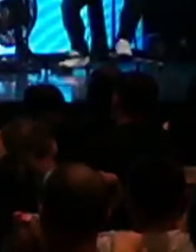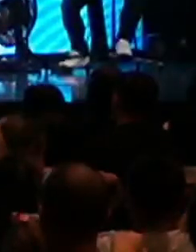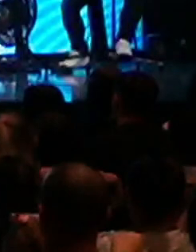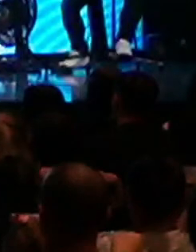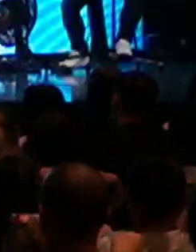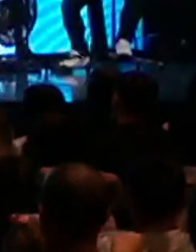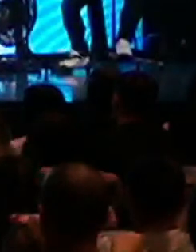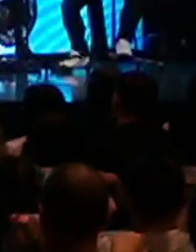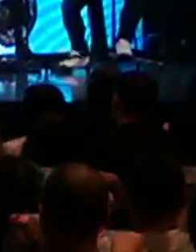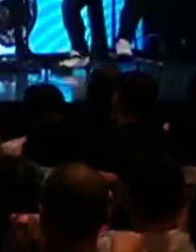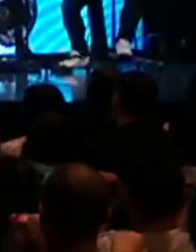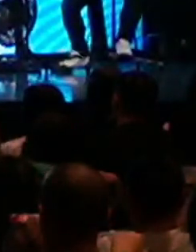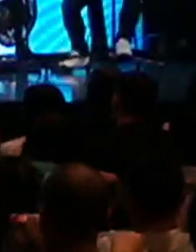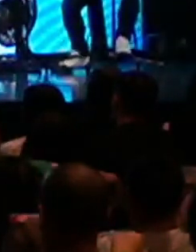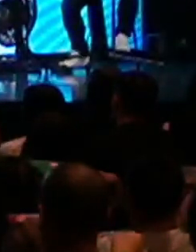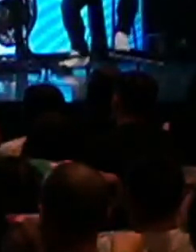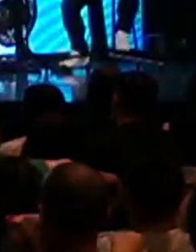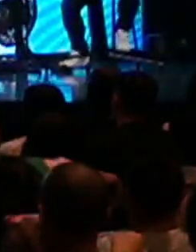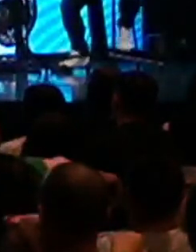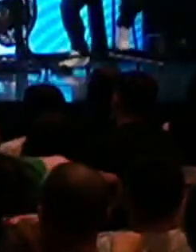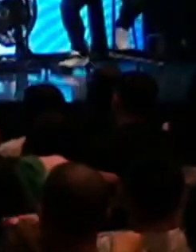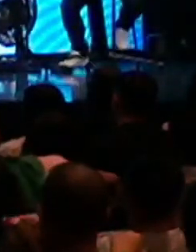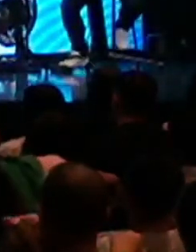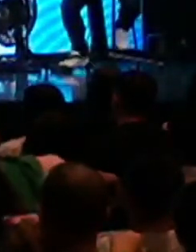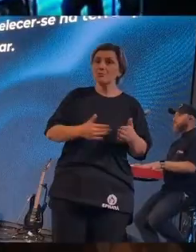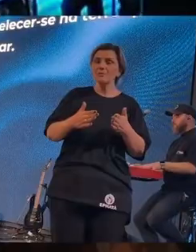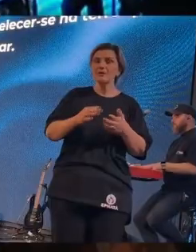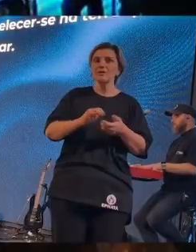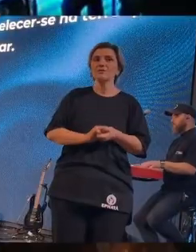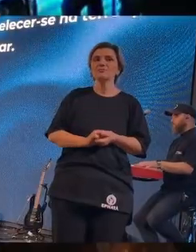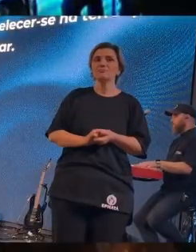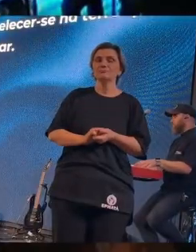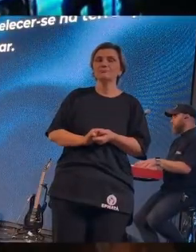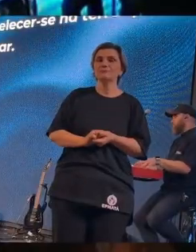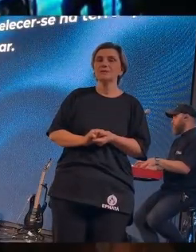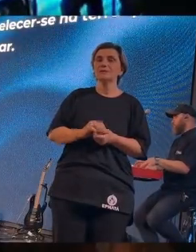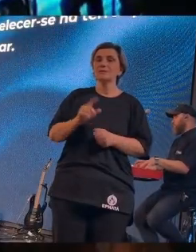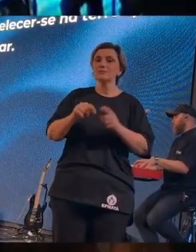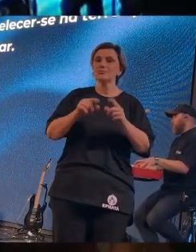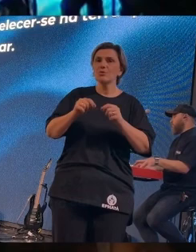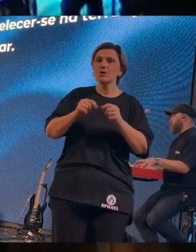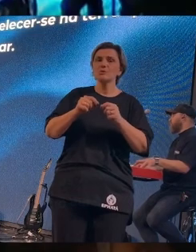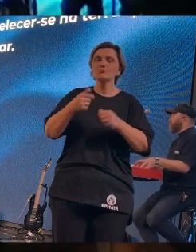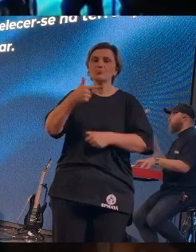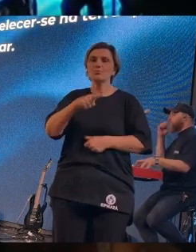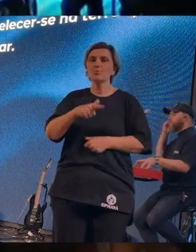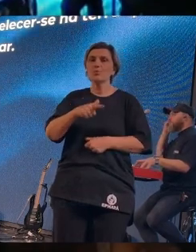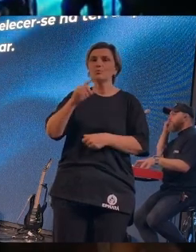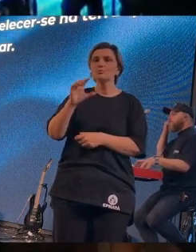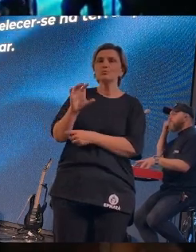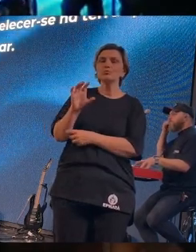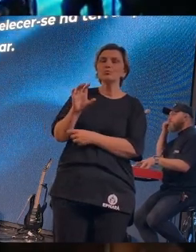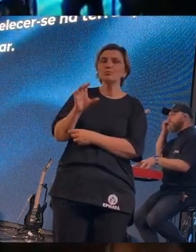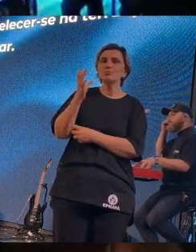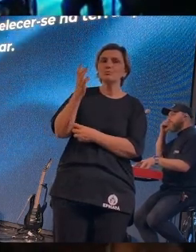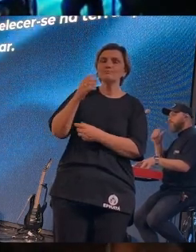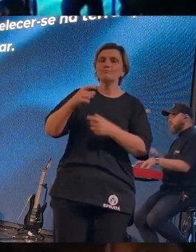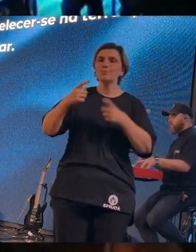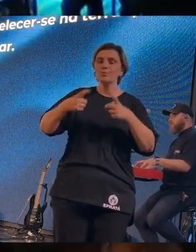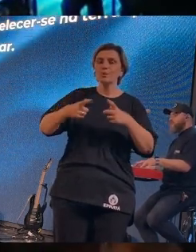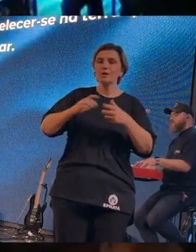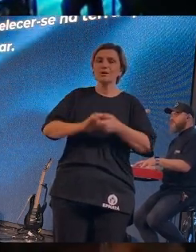outro lugar. E no meio da decisão de ir para um outro lugar, por causa da crise presente,